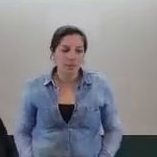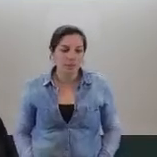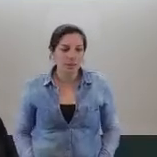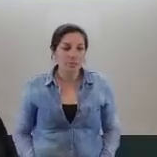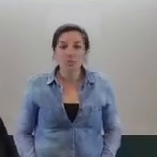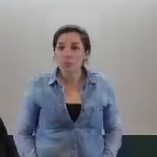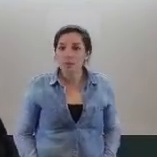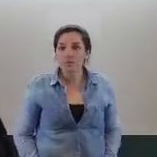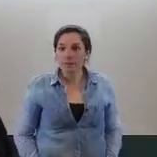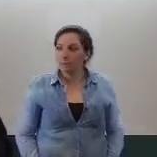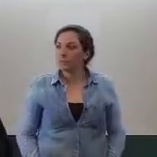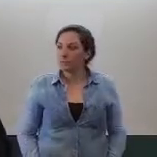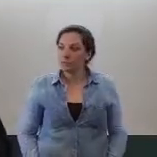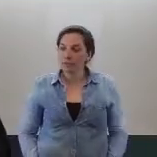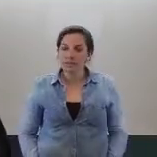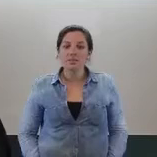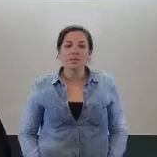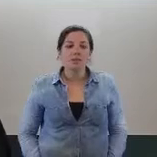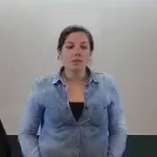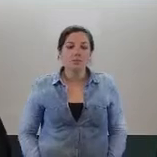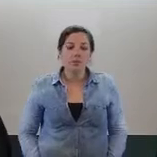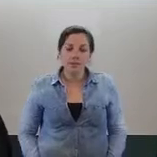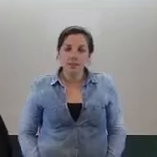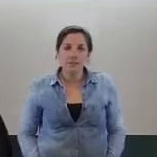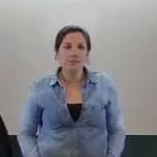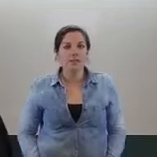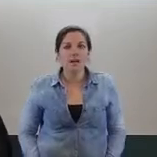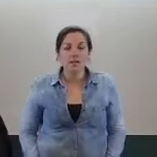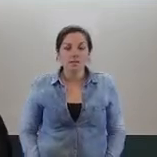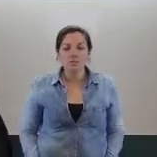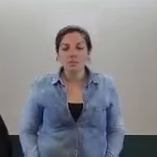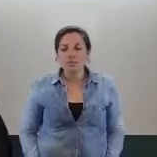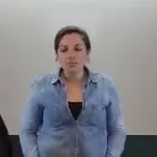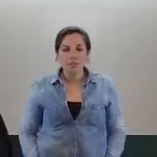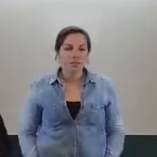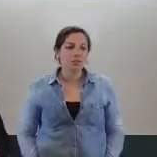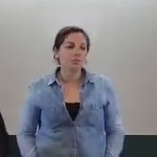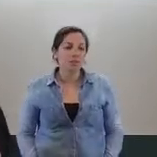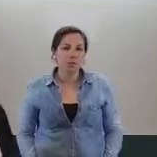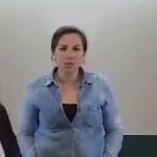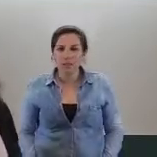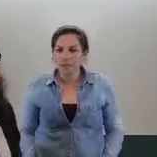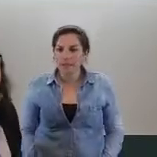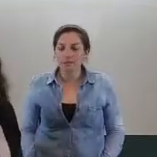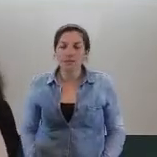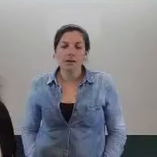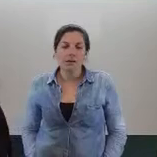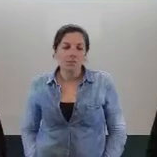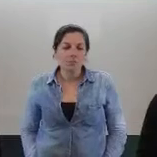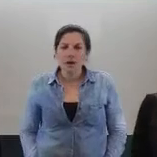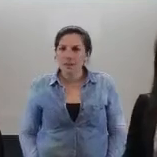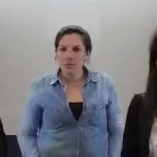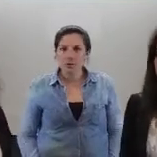padronizam os trabalhos acadêmicos que a gente faz. Referência, espaçamento, tamanho de